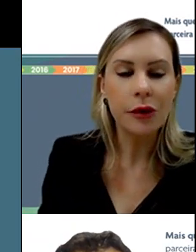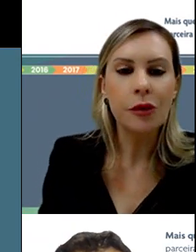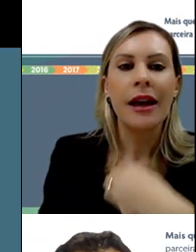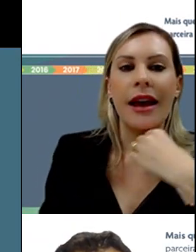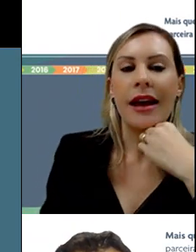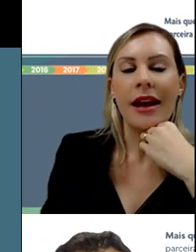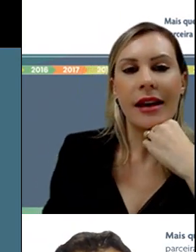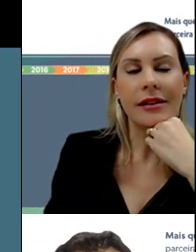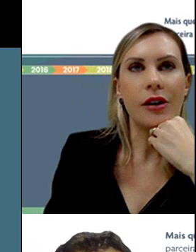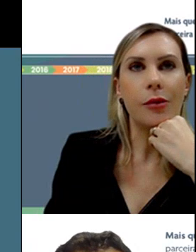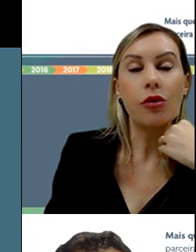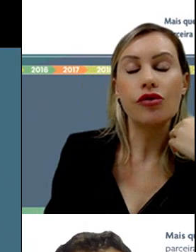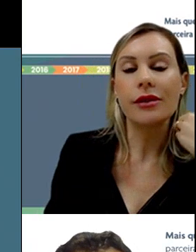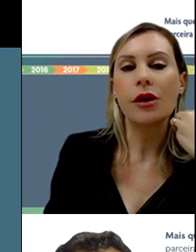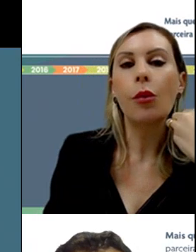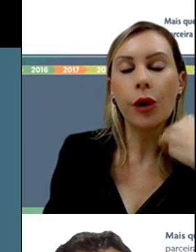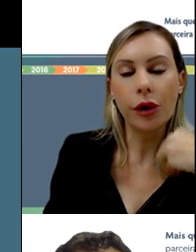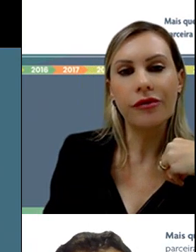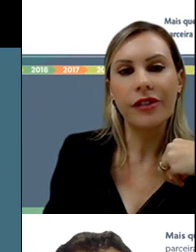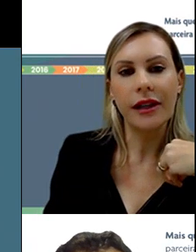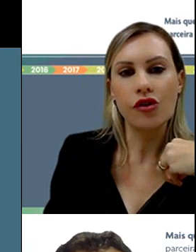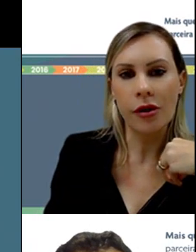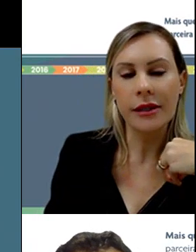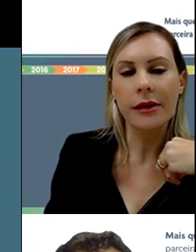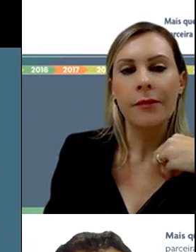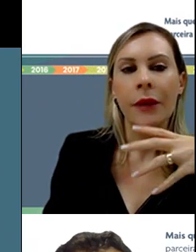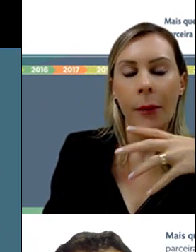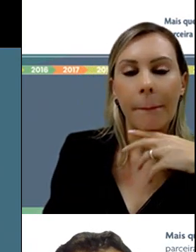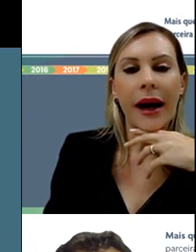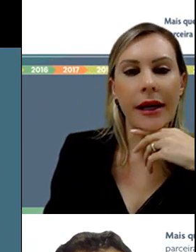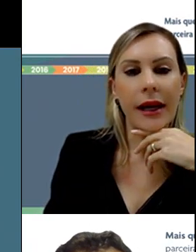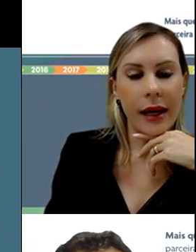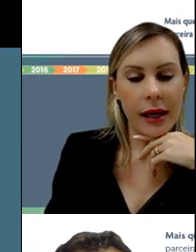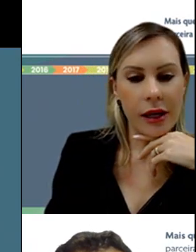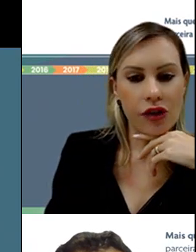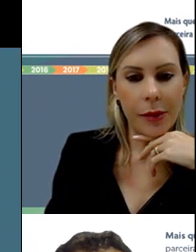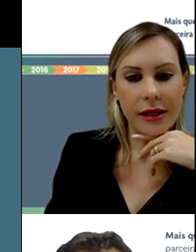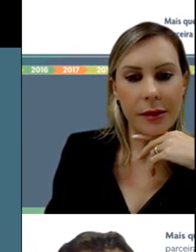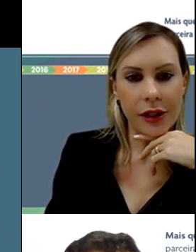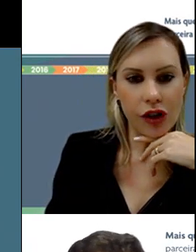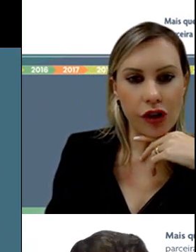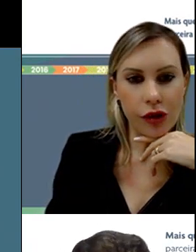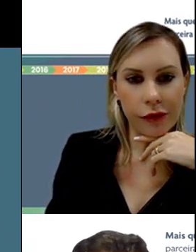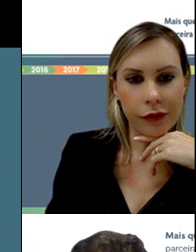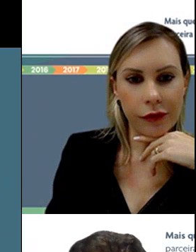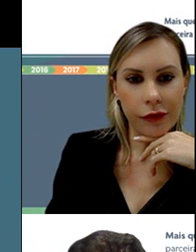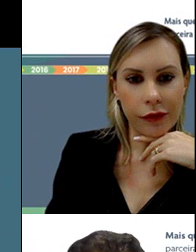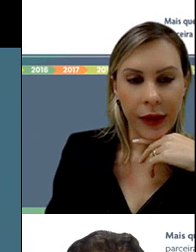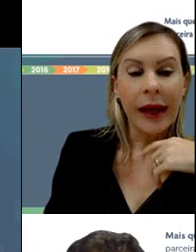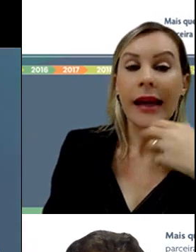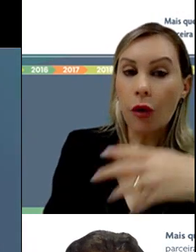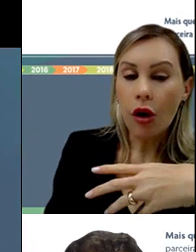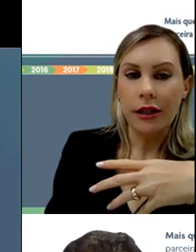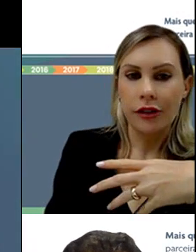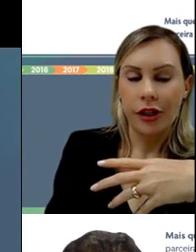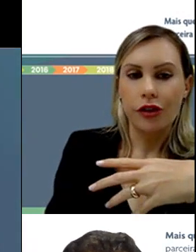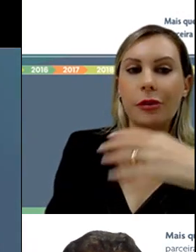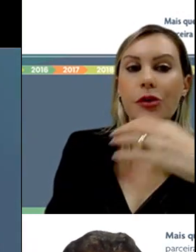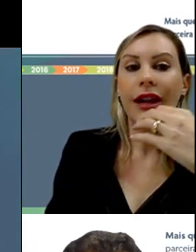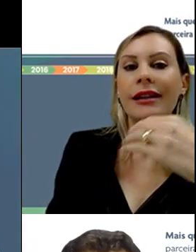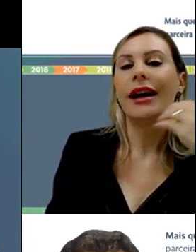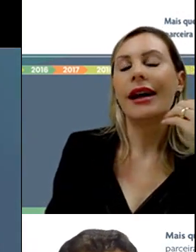vitalícia. Então, é assim uma condição muito vantajosa para este participante ativo normal. E